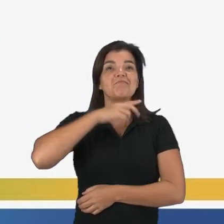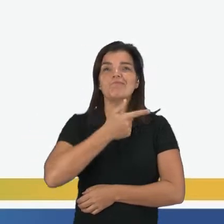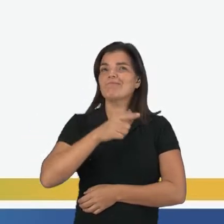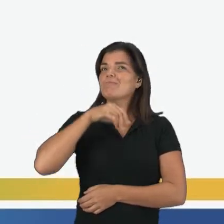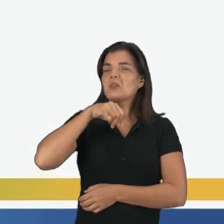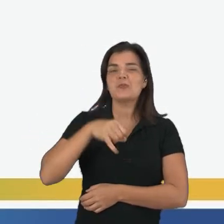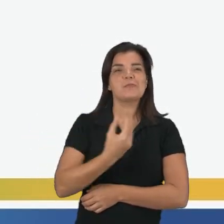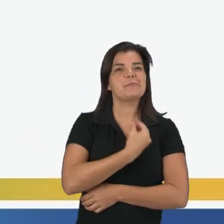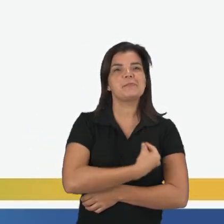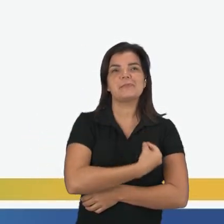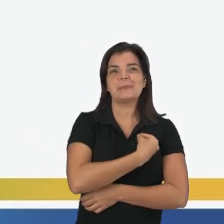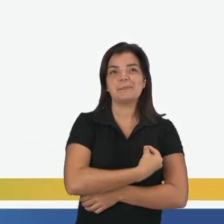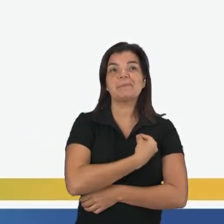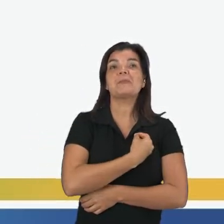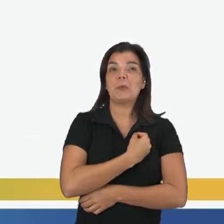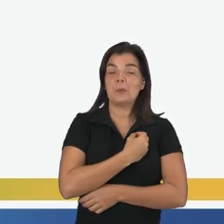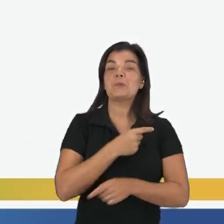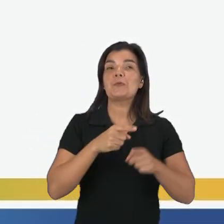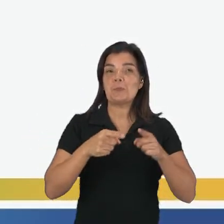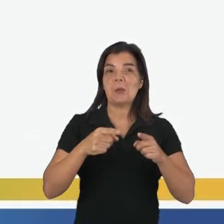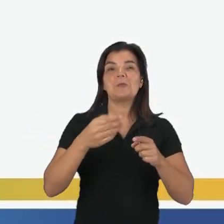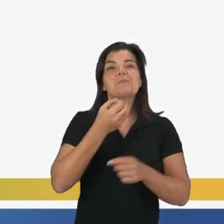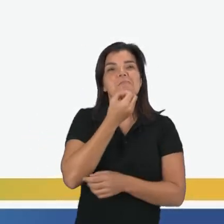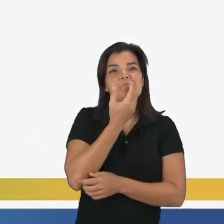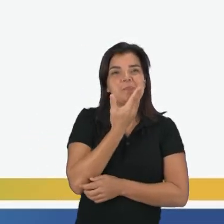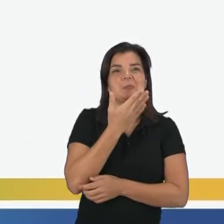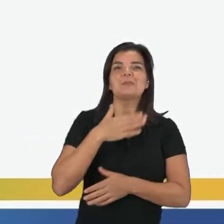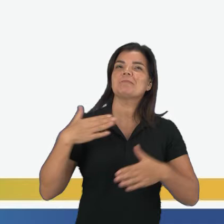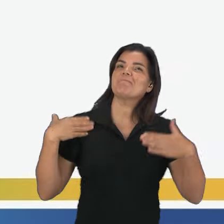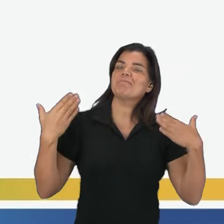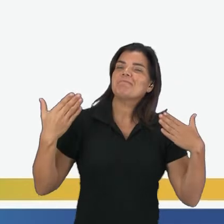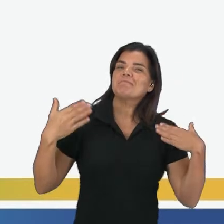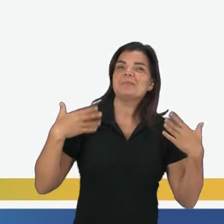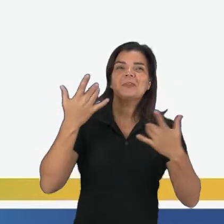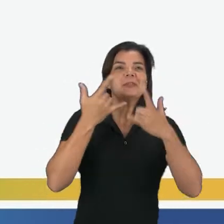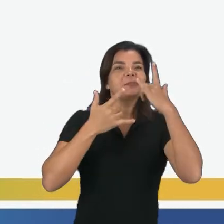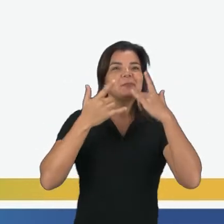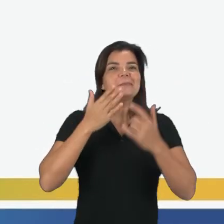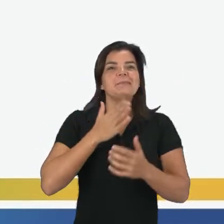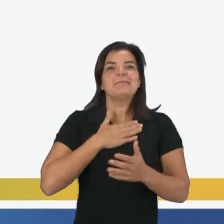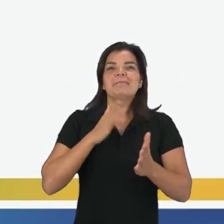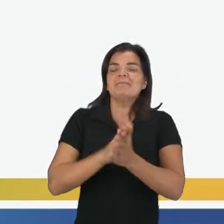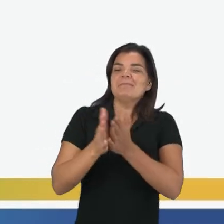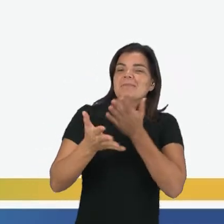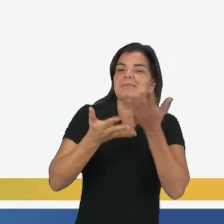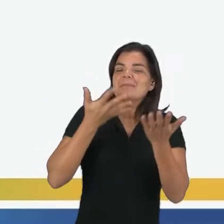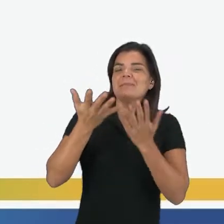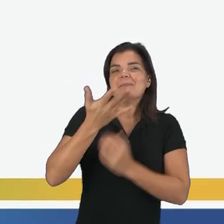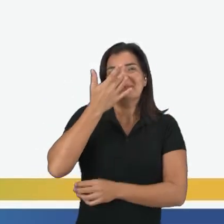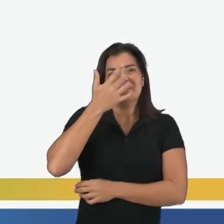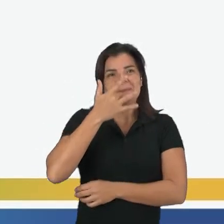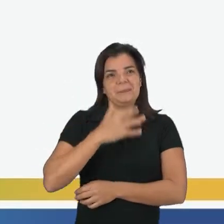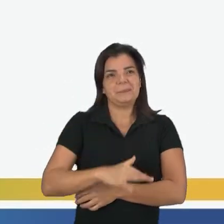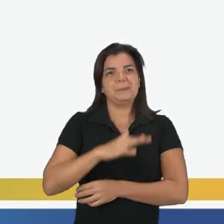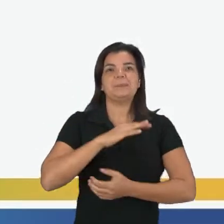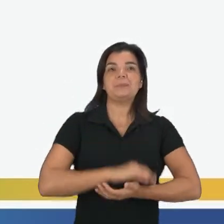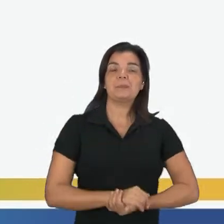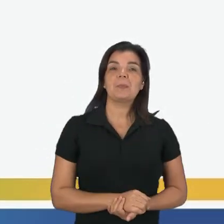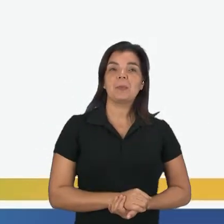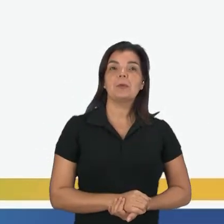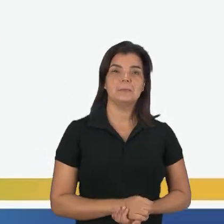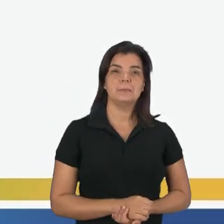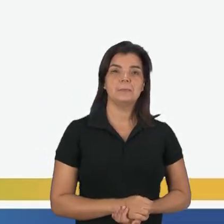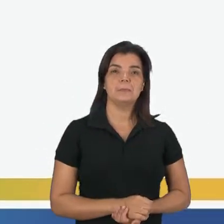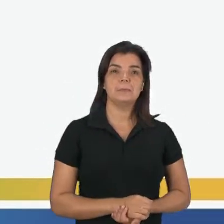terão a oportunidade de viver, de um tempo mágico, cheio de alegrias e encantos. Minha maravilhosa